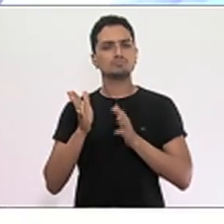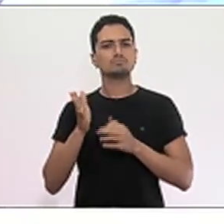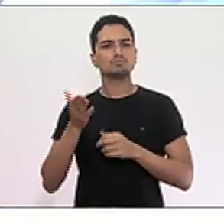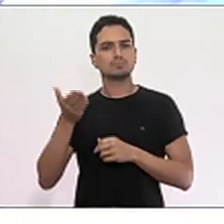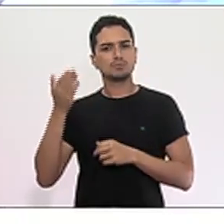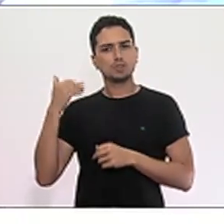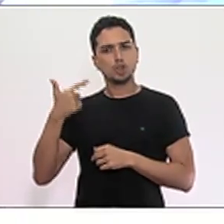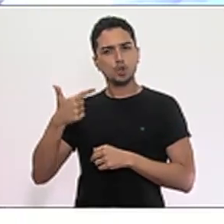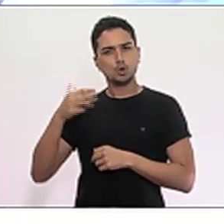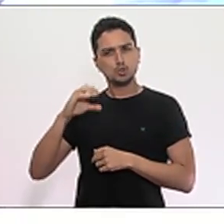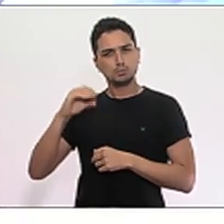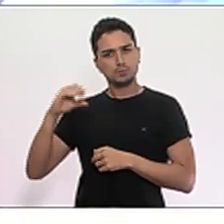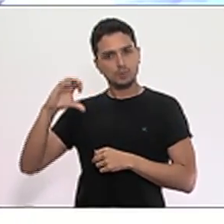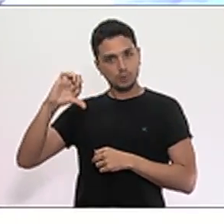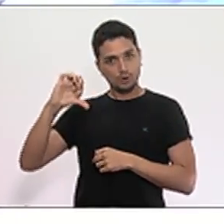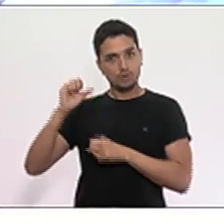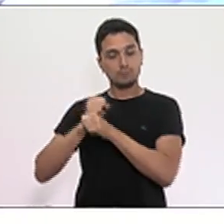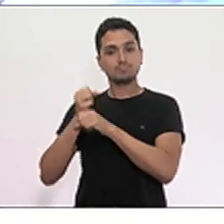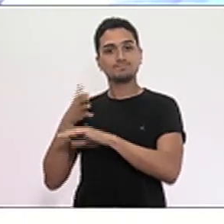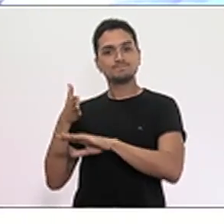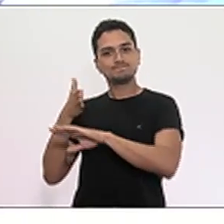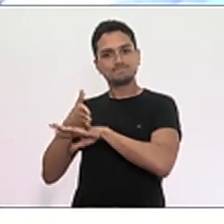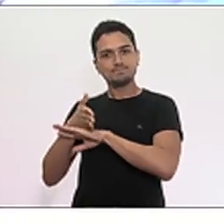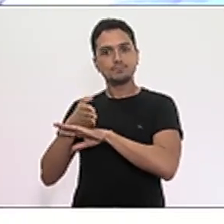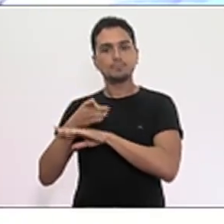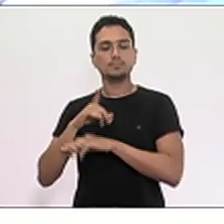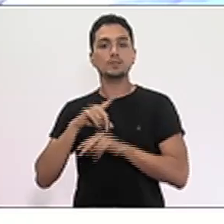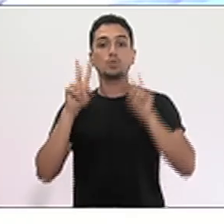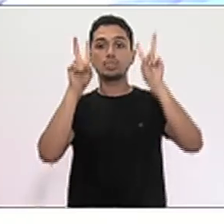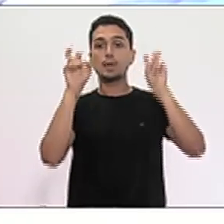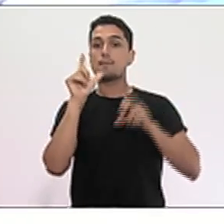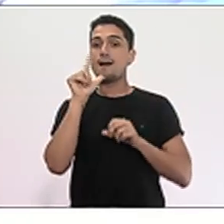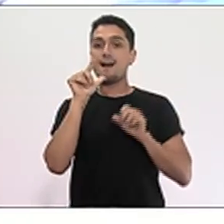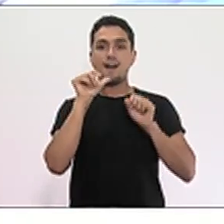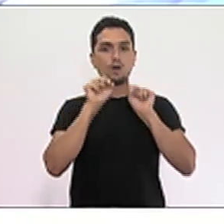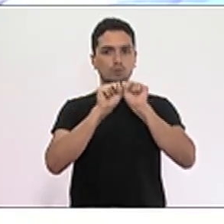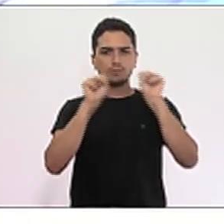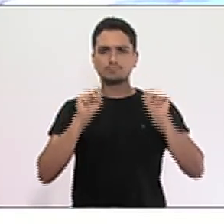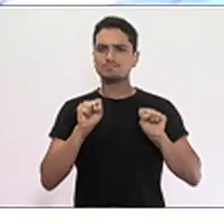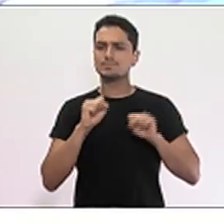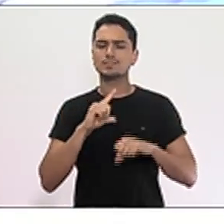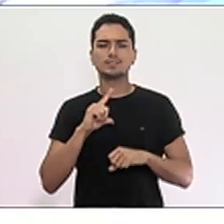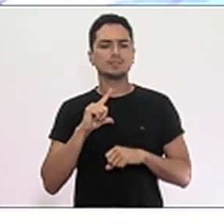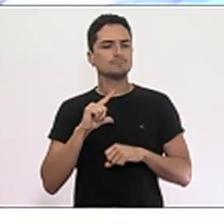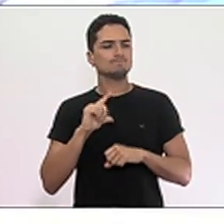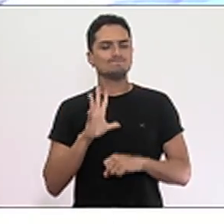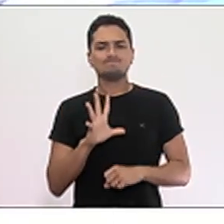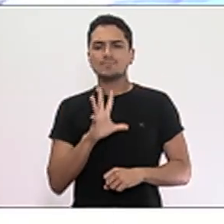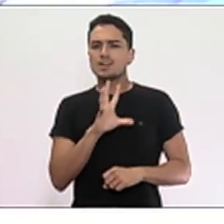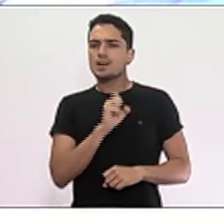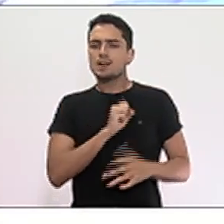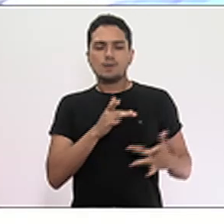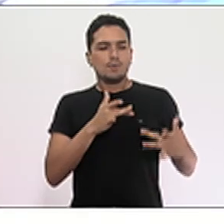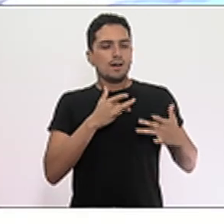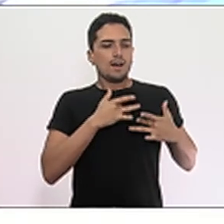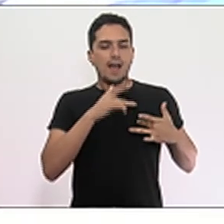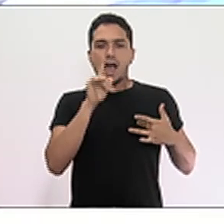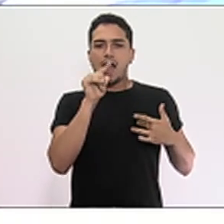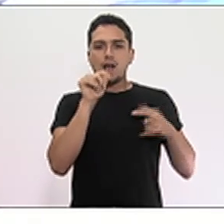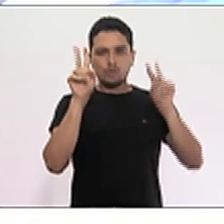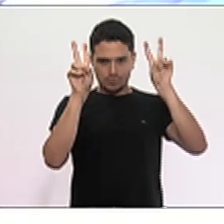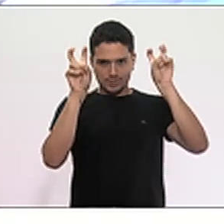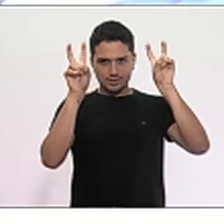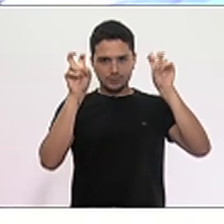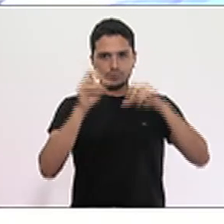INEA em 2009, eu trabalho com o tema água, tenho um enorme carinho por esse tema, um enorme carinho por aqueles que trabalham por